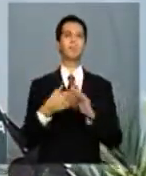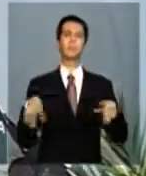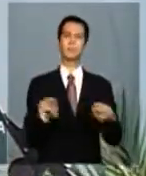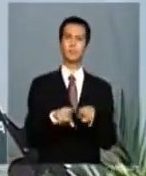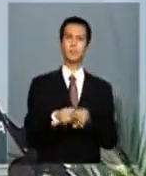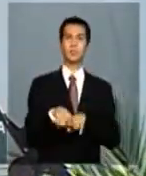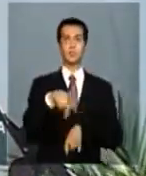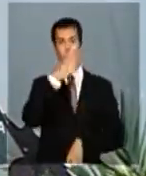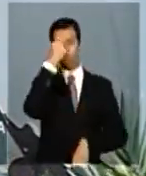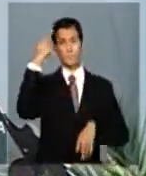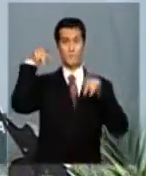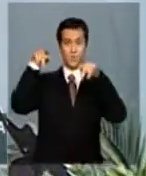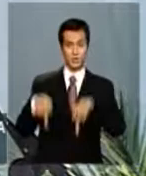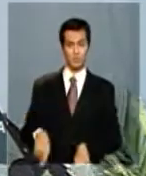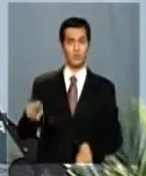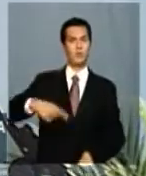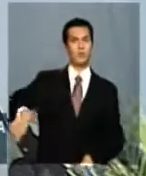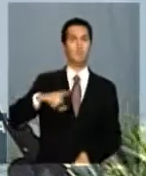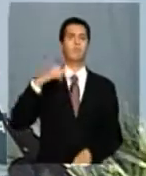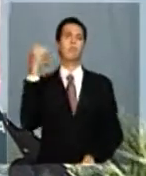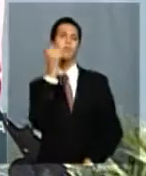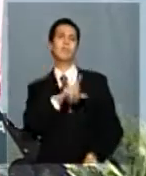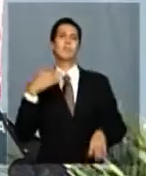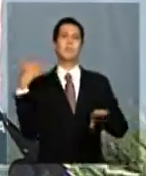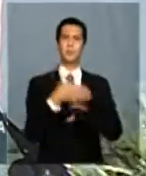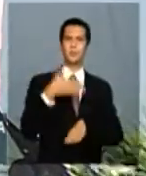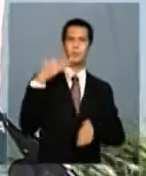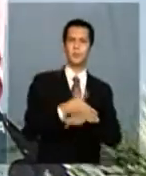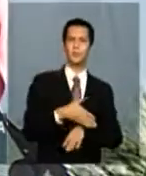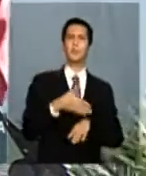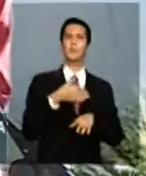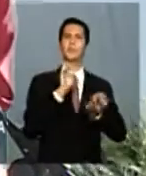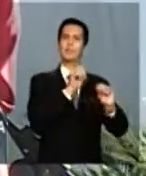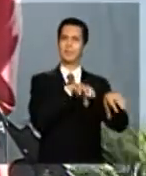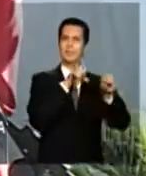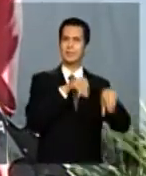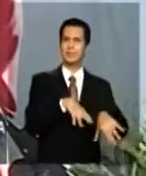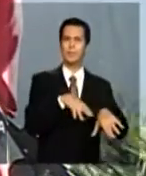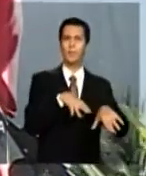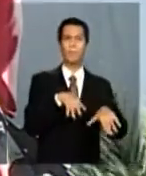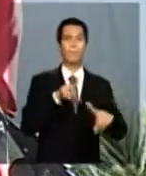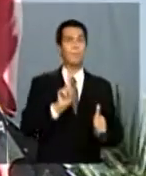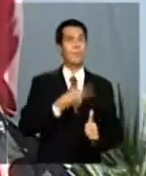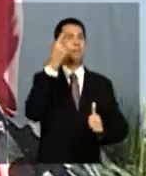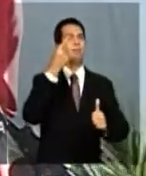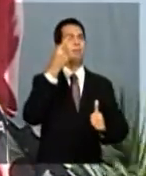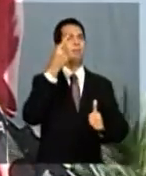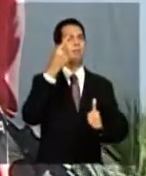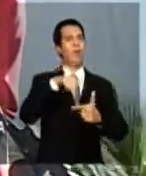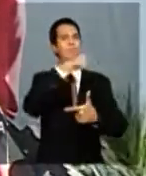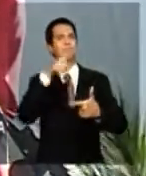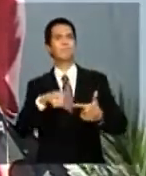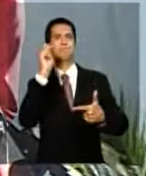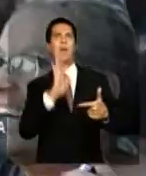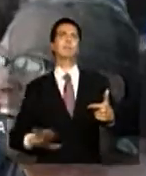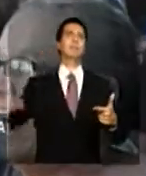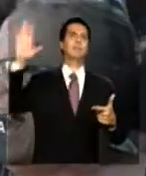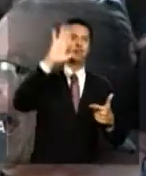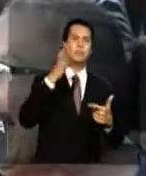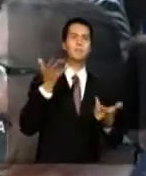tiveram acesso à educação antes do restante de algumas regiões do país, aqui,